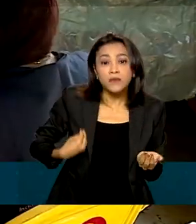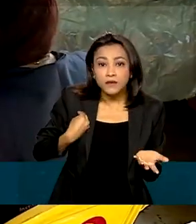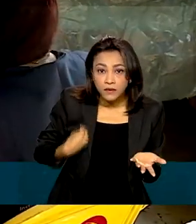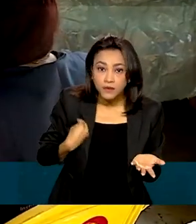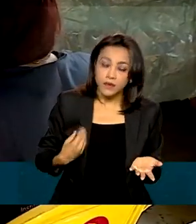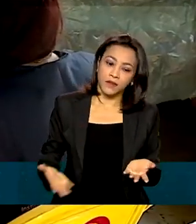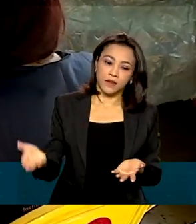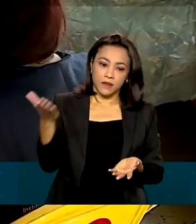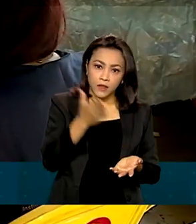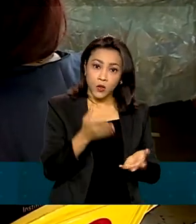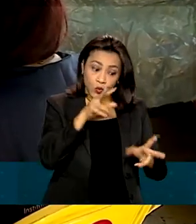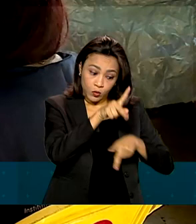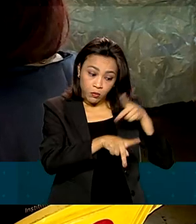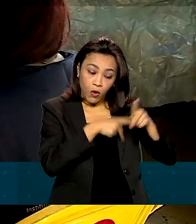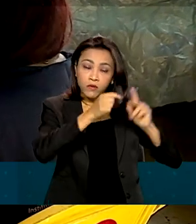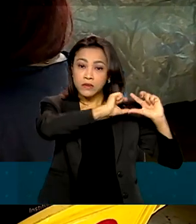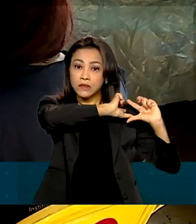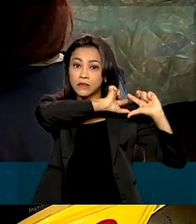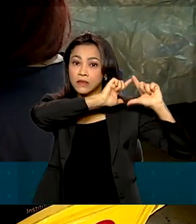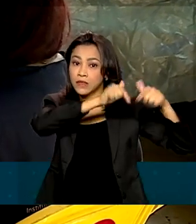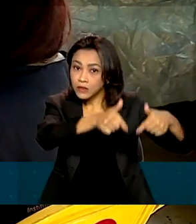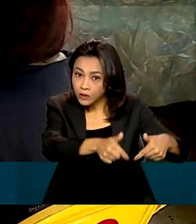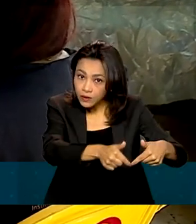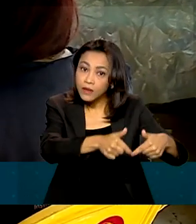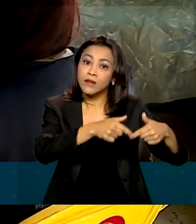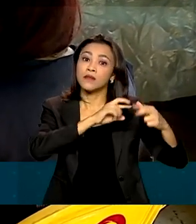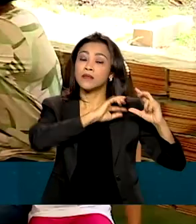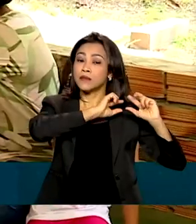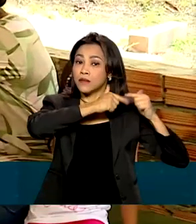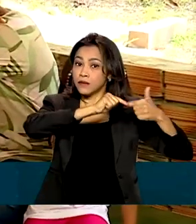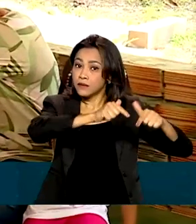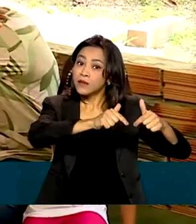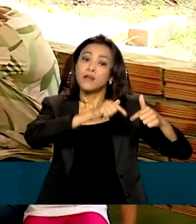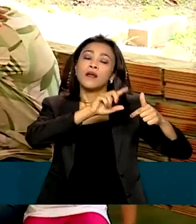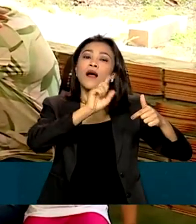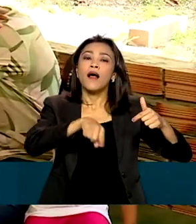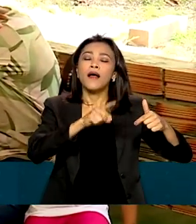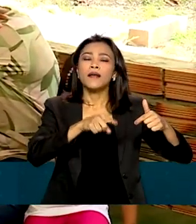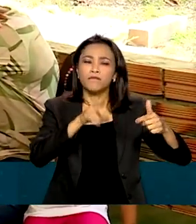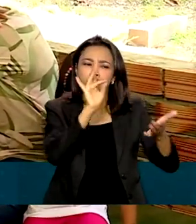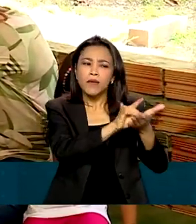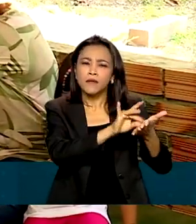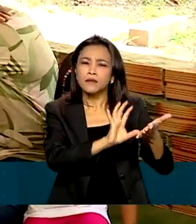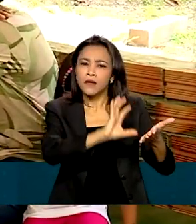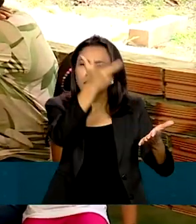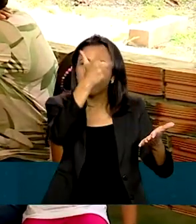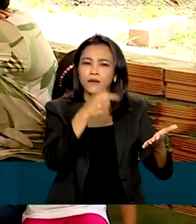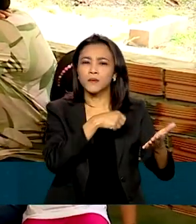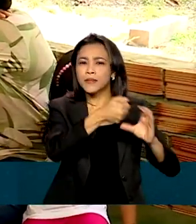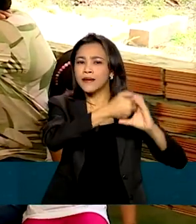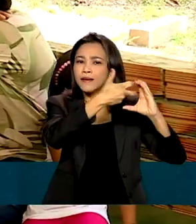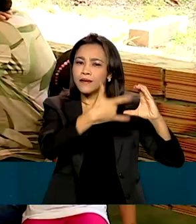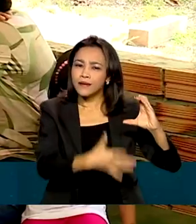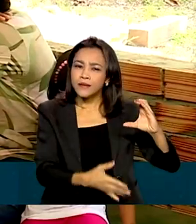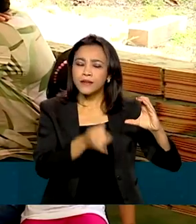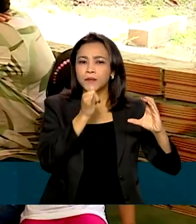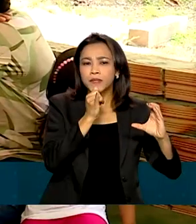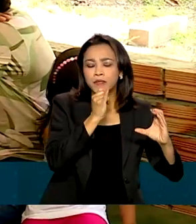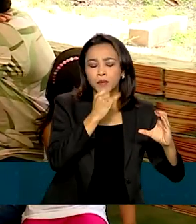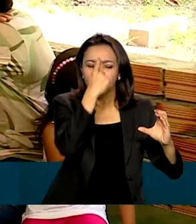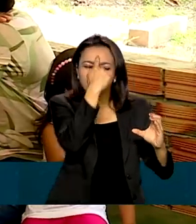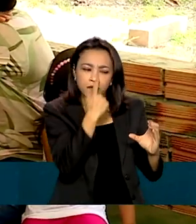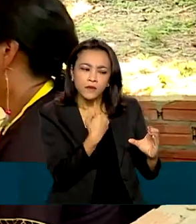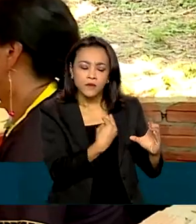entre os povos tradicionais a pesquisa retrata grande diversidade existente características como